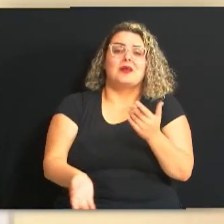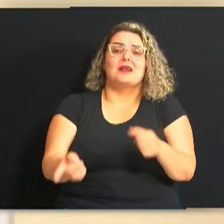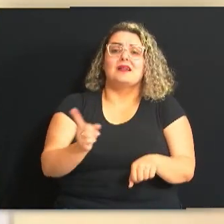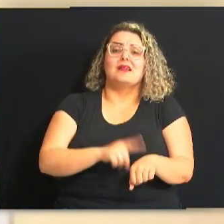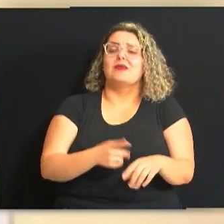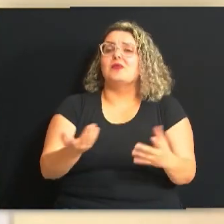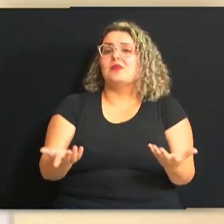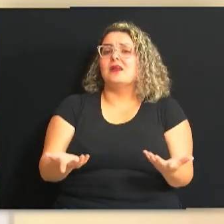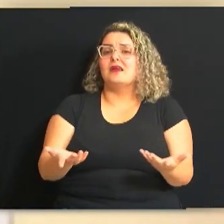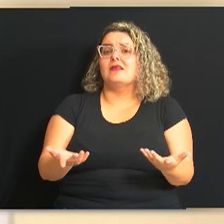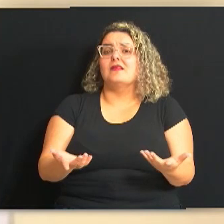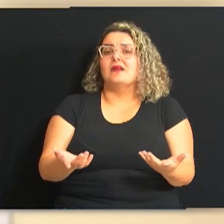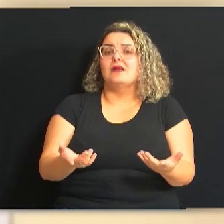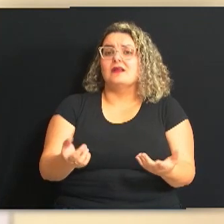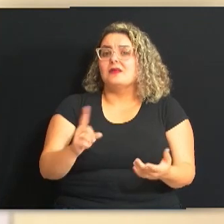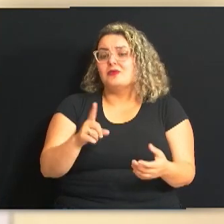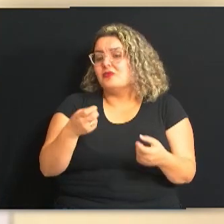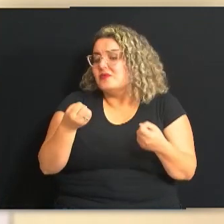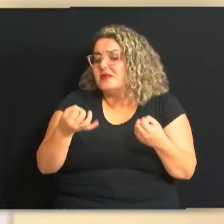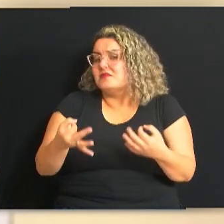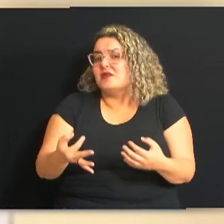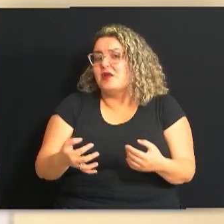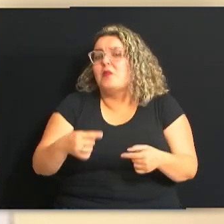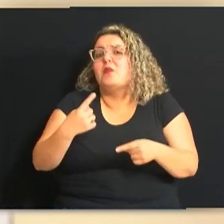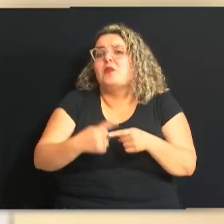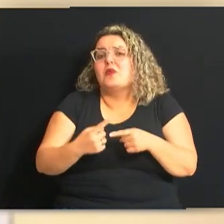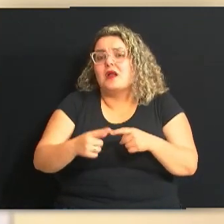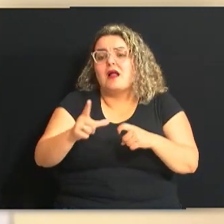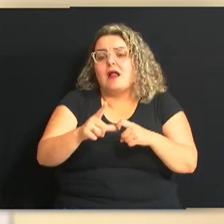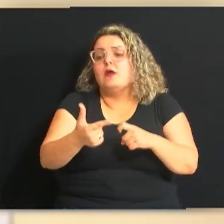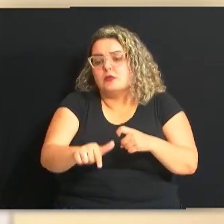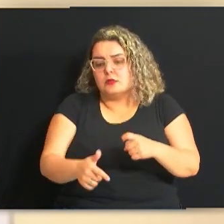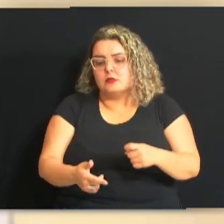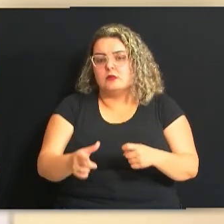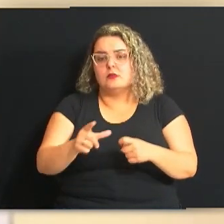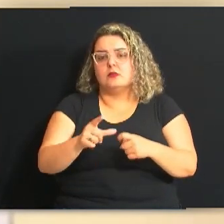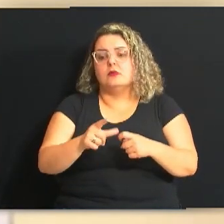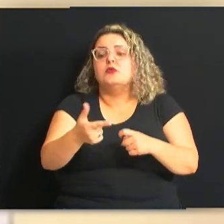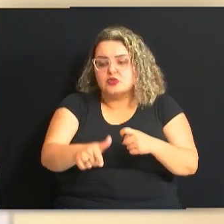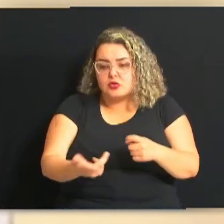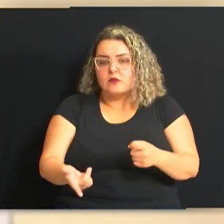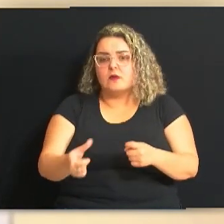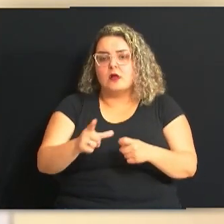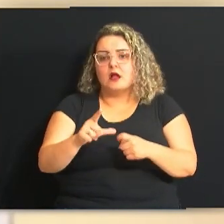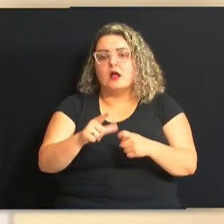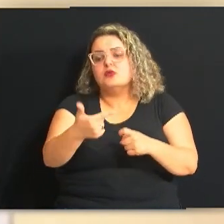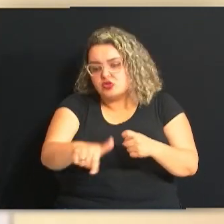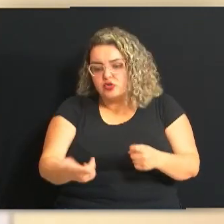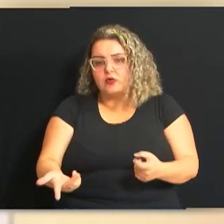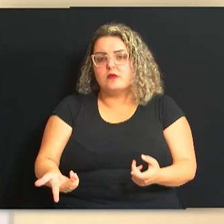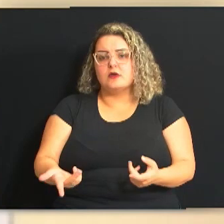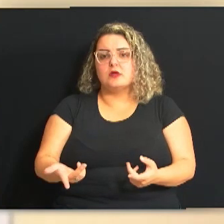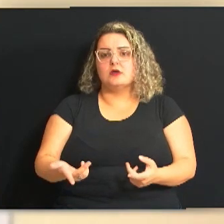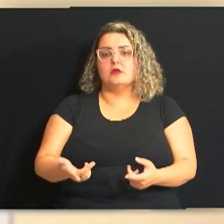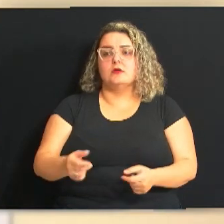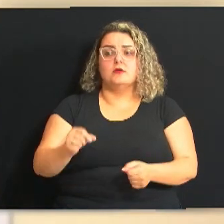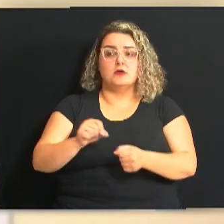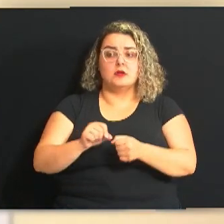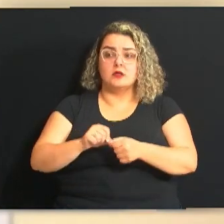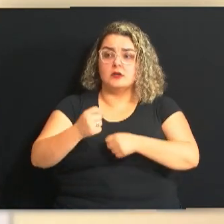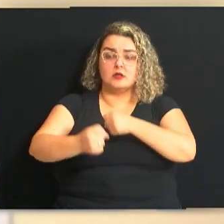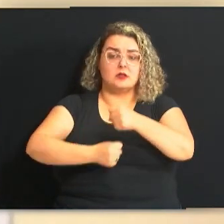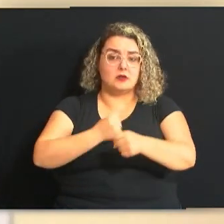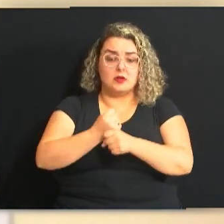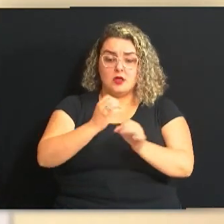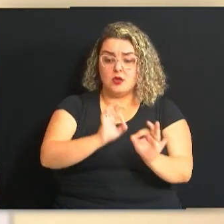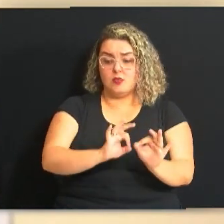o laudo, né? O que nós temos que fazer todos os anos e constantemente é o acompanhamento